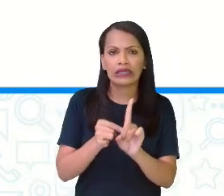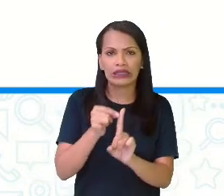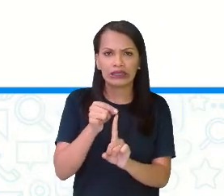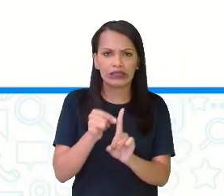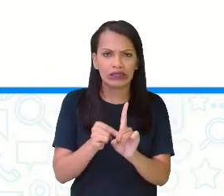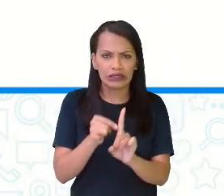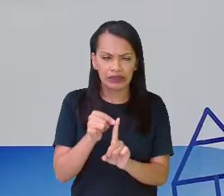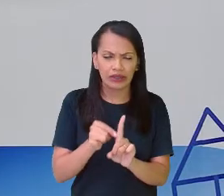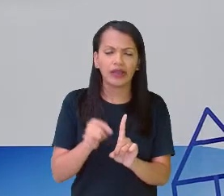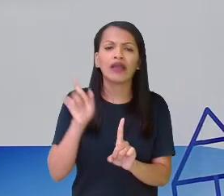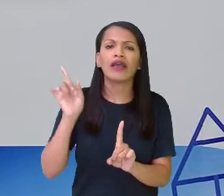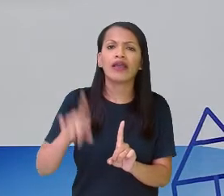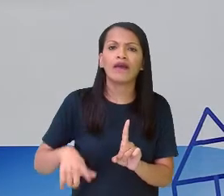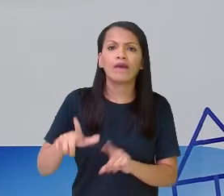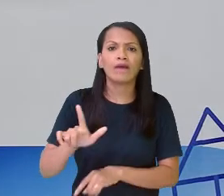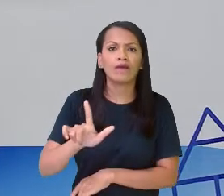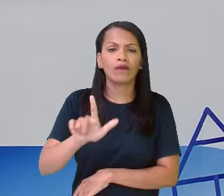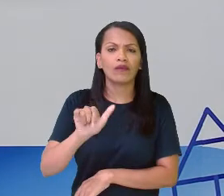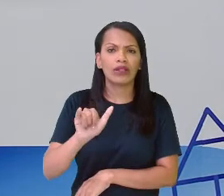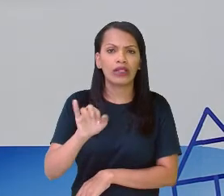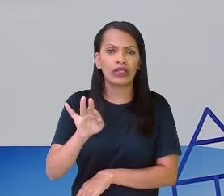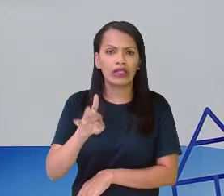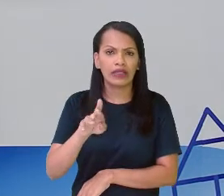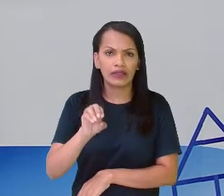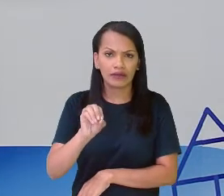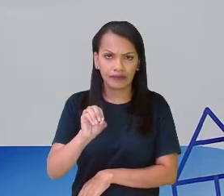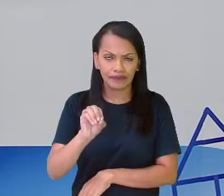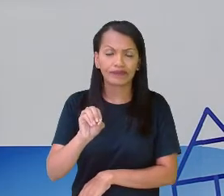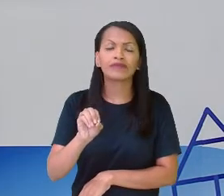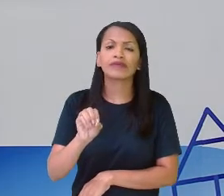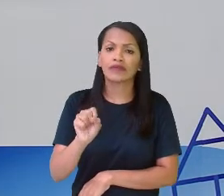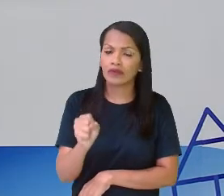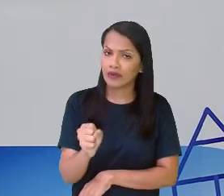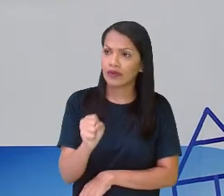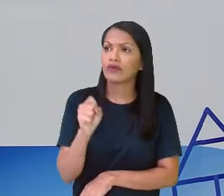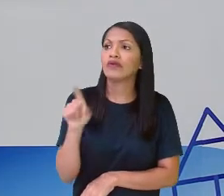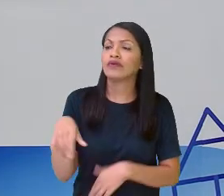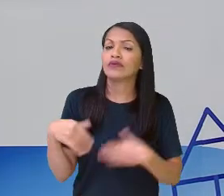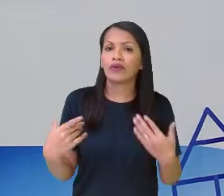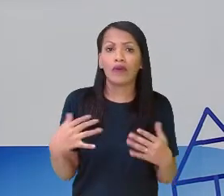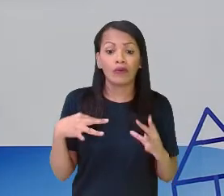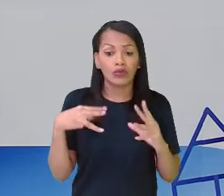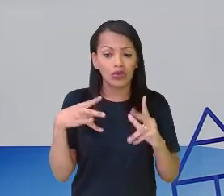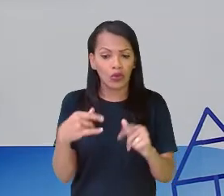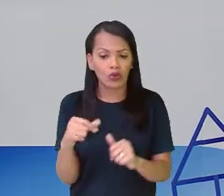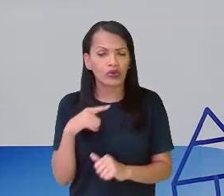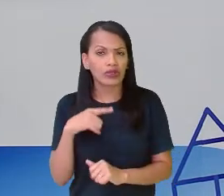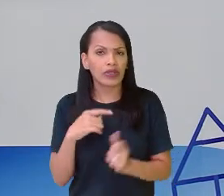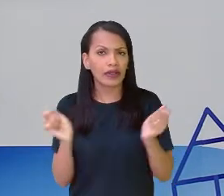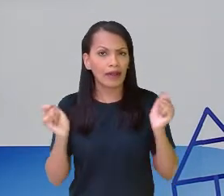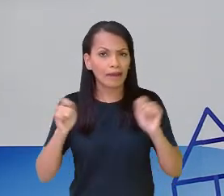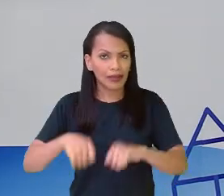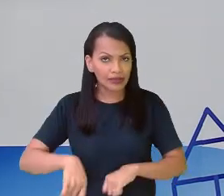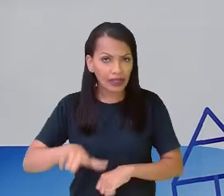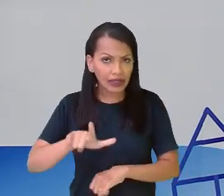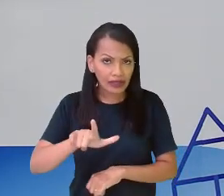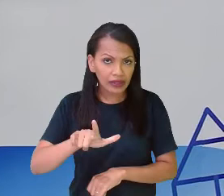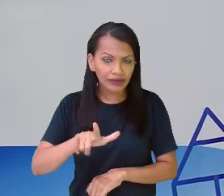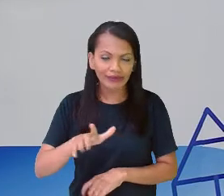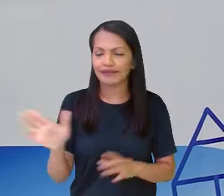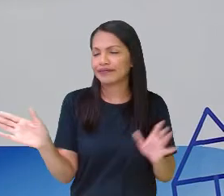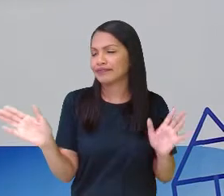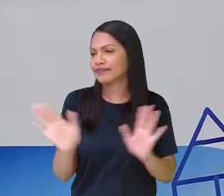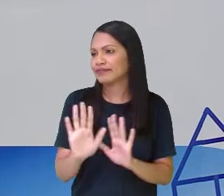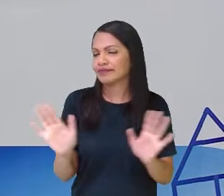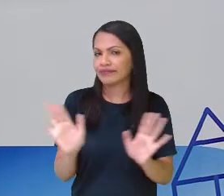Professora, então, todos os recipientes, eles têm capacidade a partir de 1 litro?